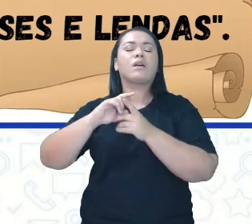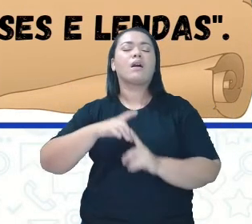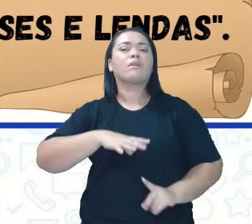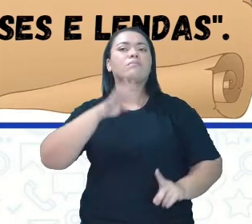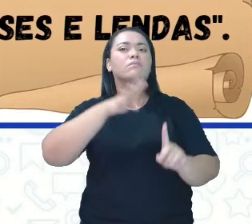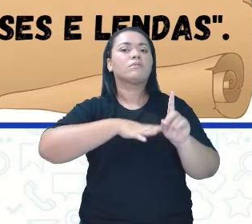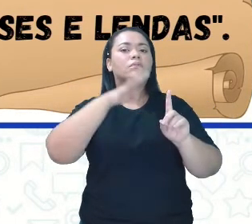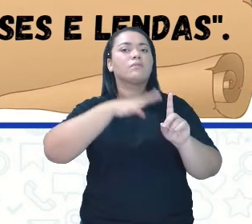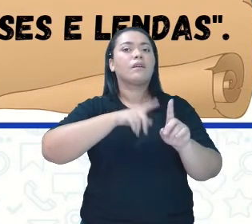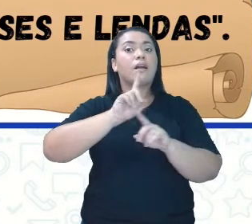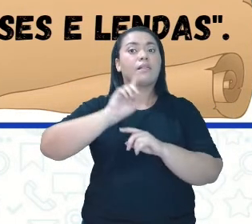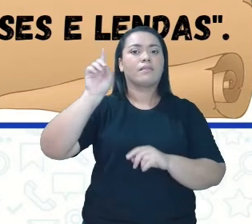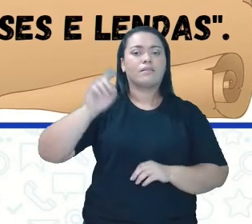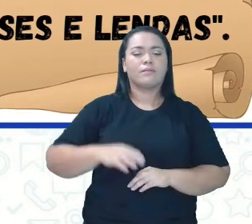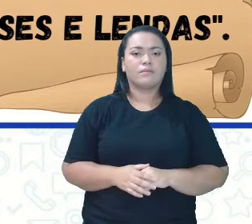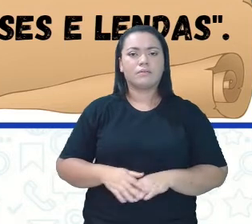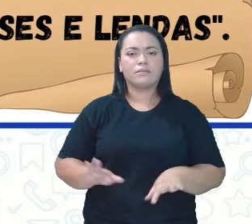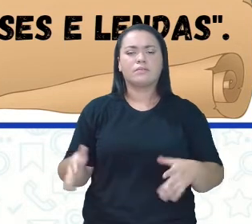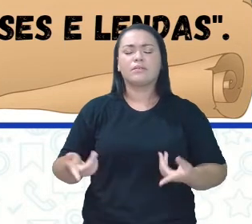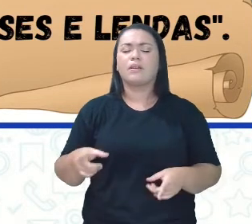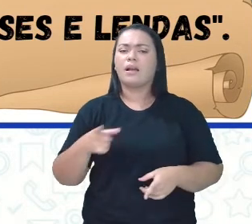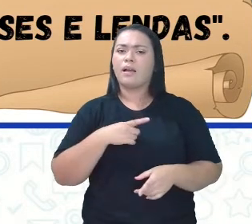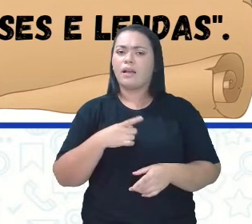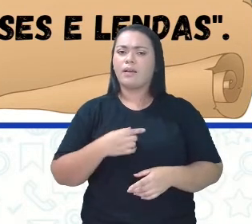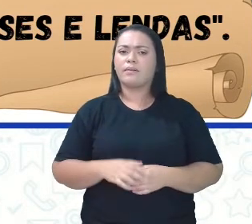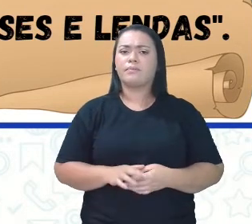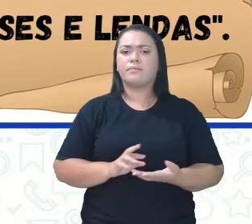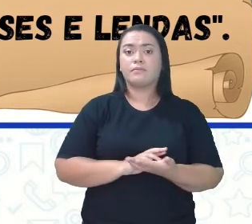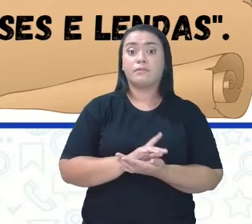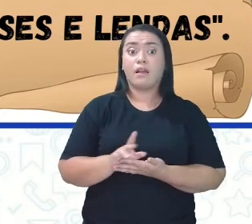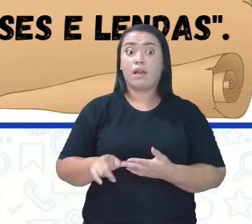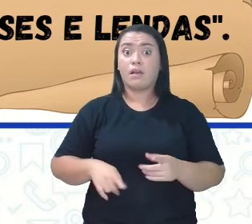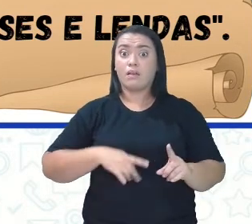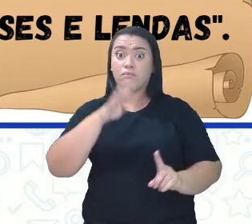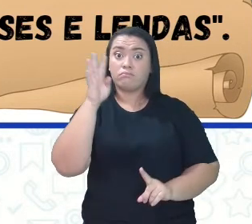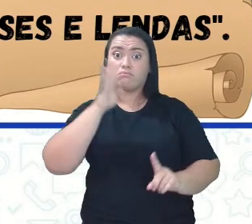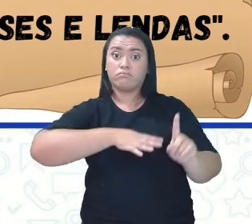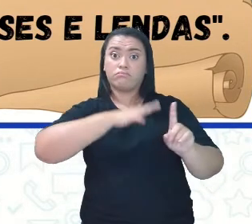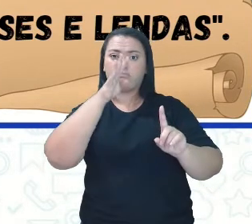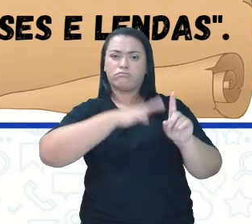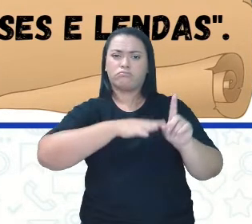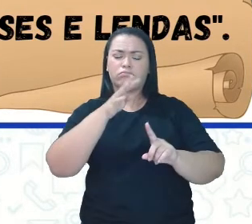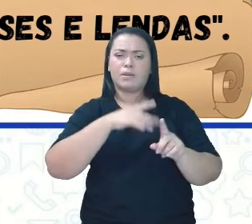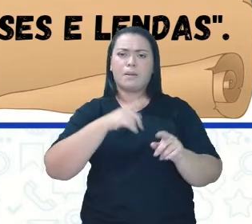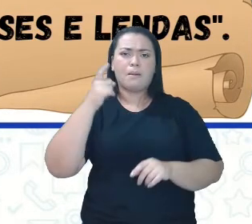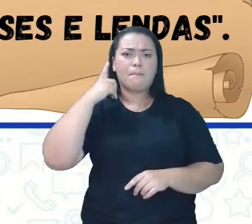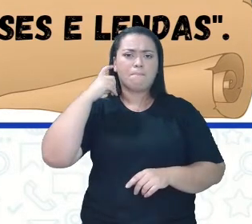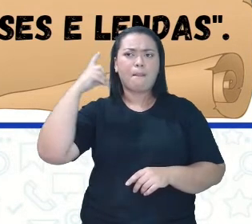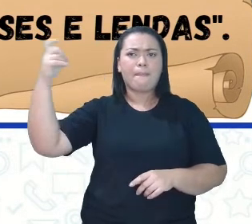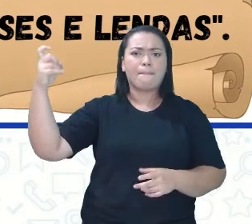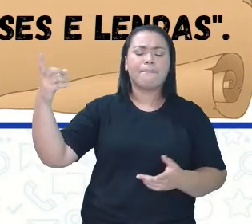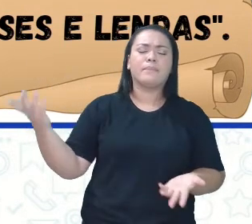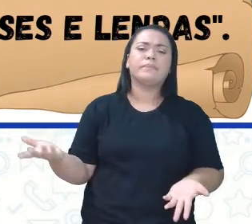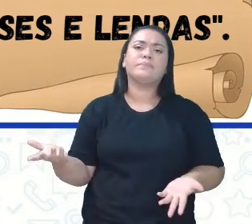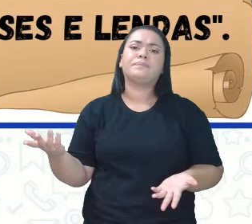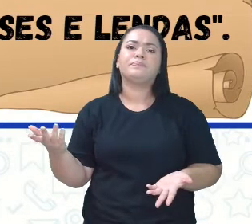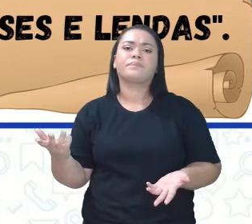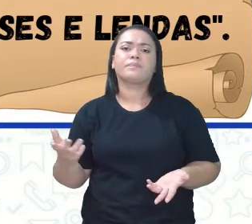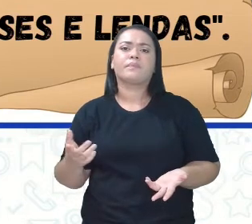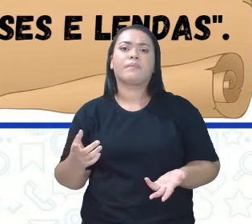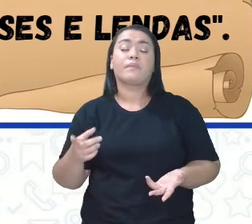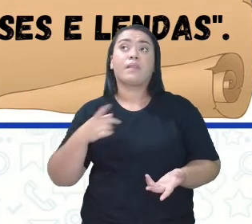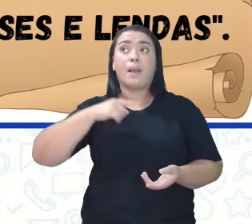deuses. E aí eles começaram a ver que existiam deuses, né, que faziam barulhos, os estrondos,